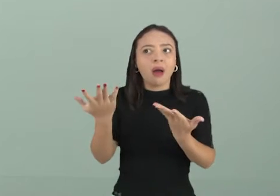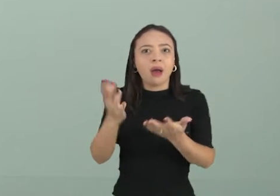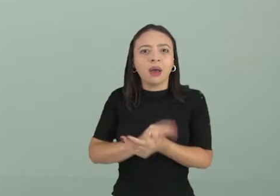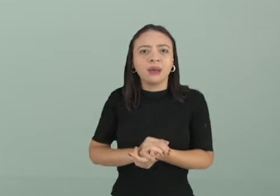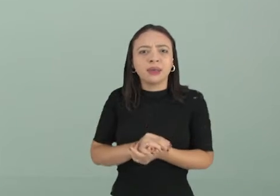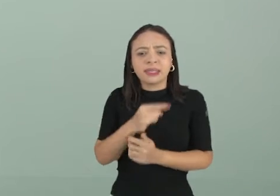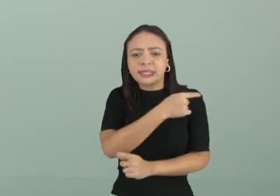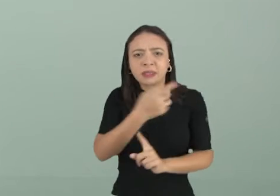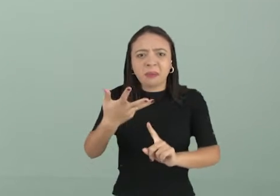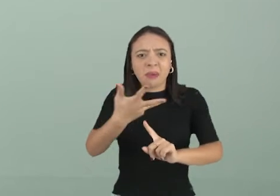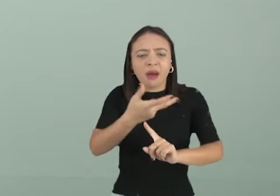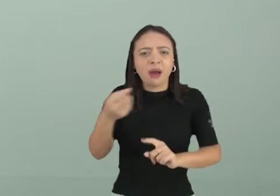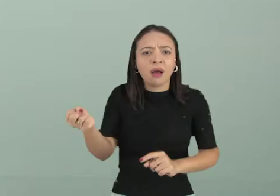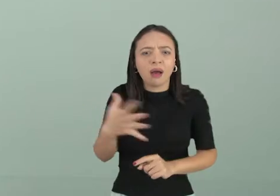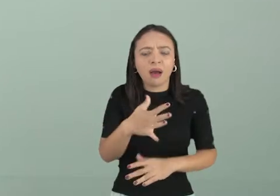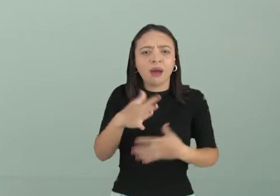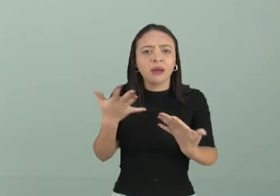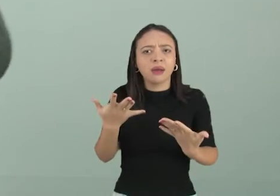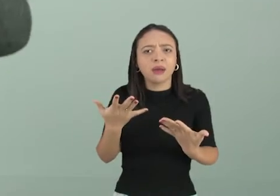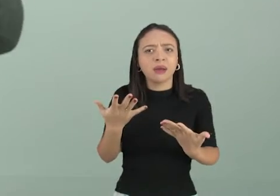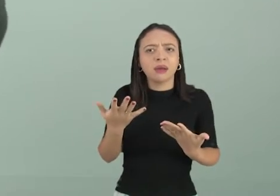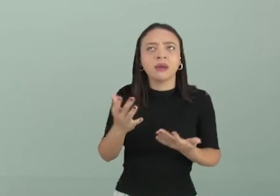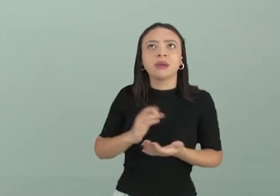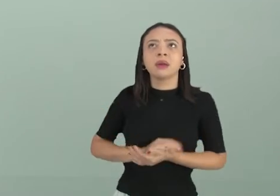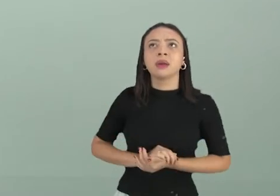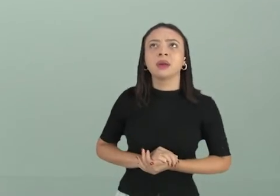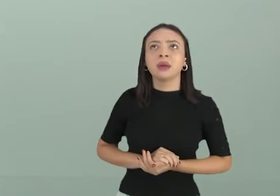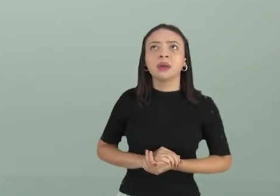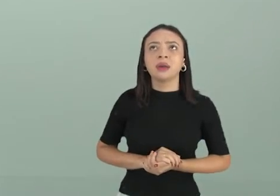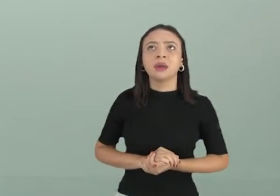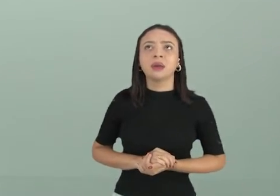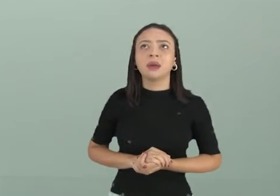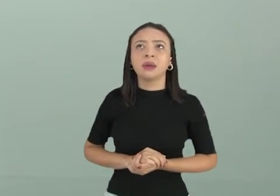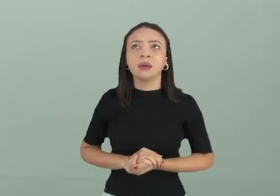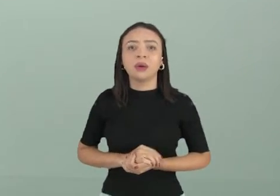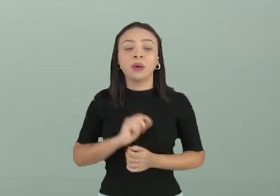Moderna na época? A Semana de Arte Moderna na época, ela foi